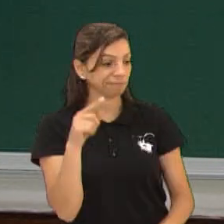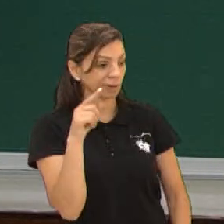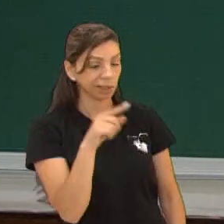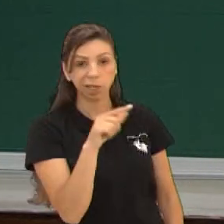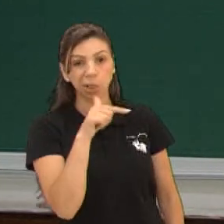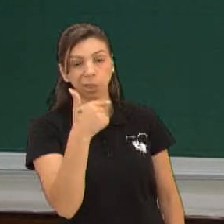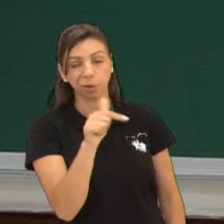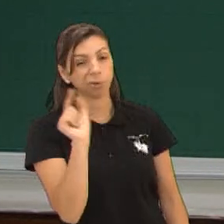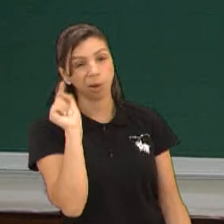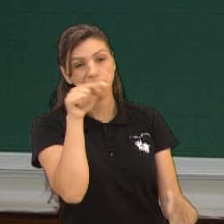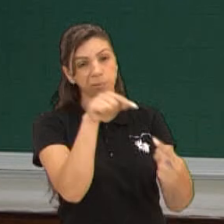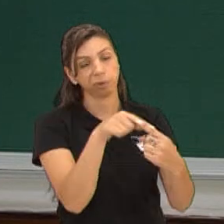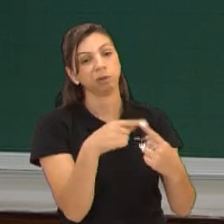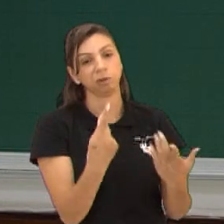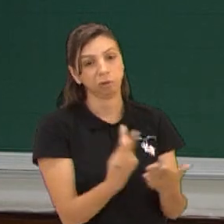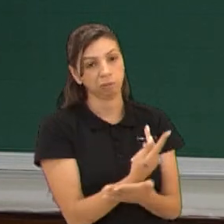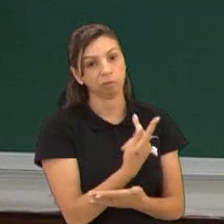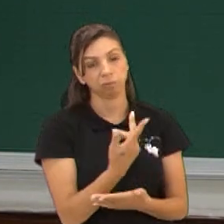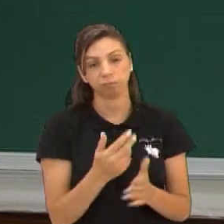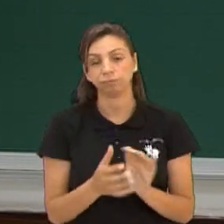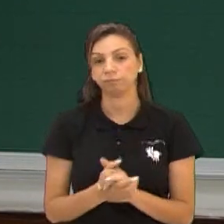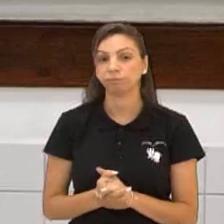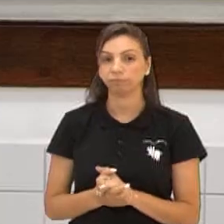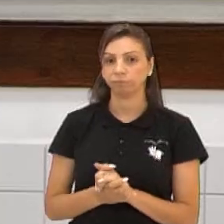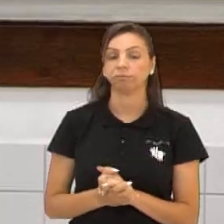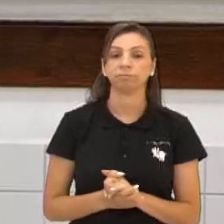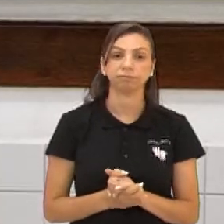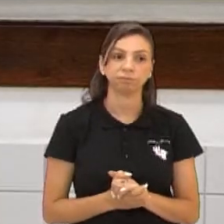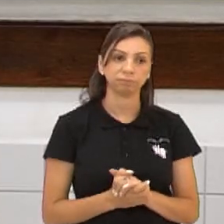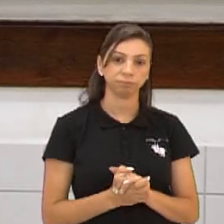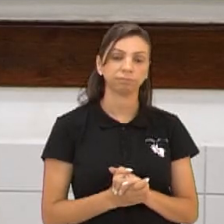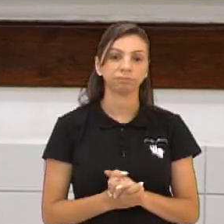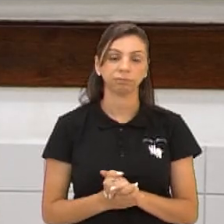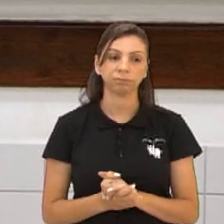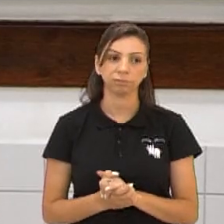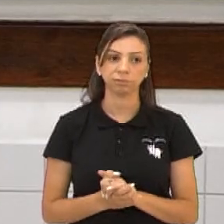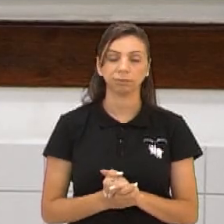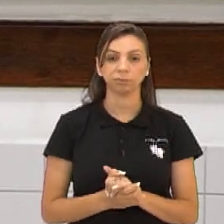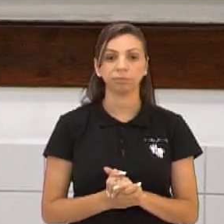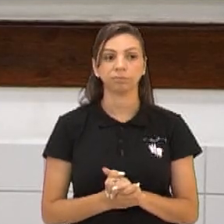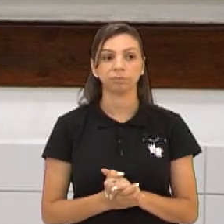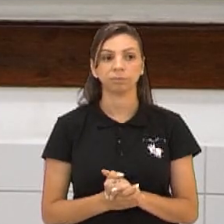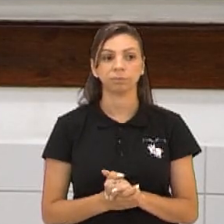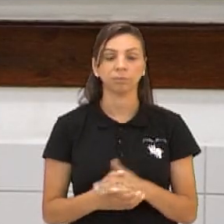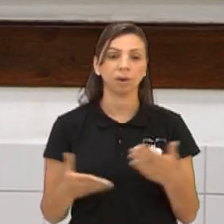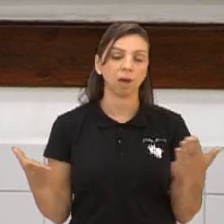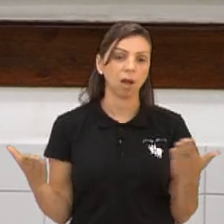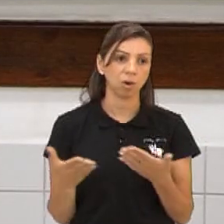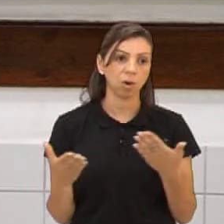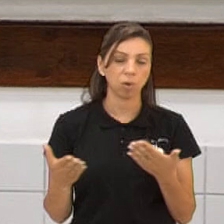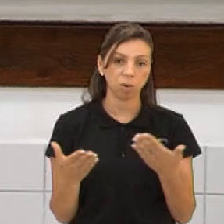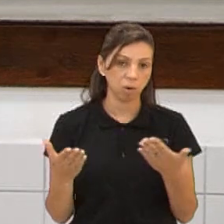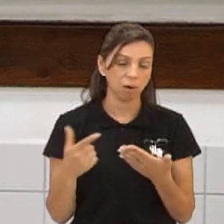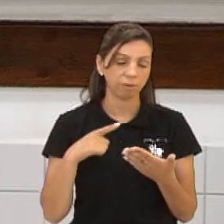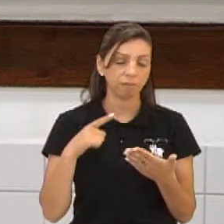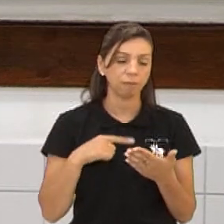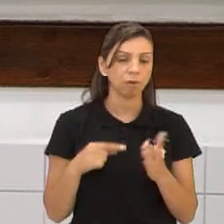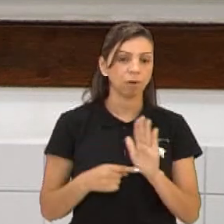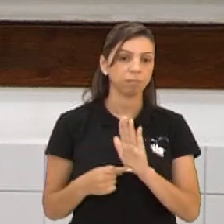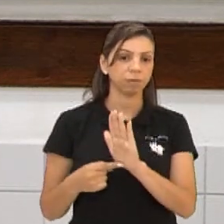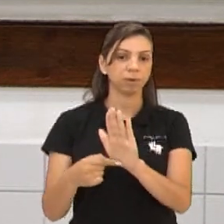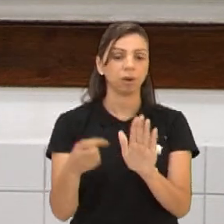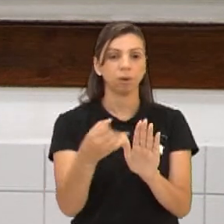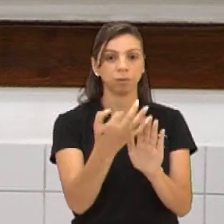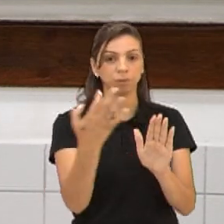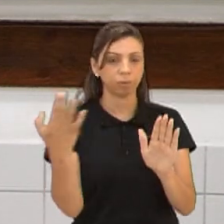não tem a intenção é o paralogismo Tá bom vou mostrar para vocês algumas falácias aqui então